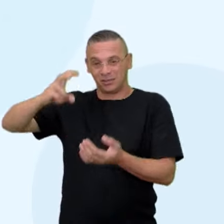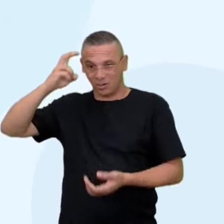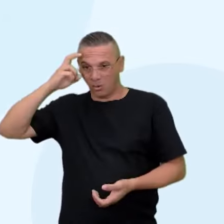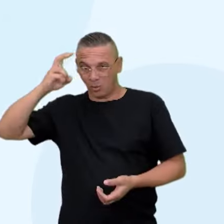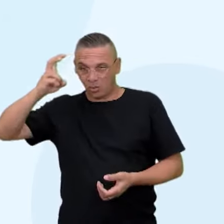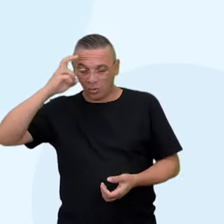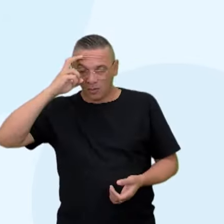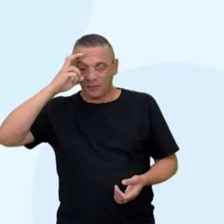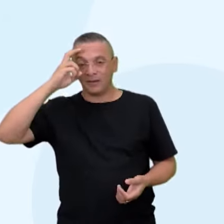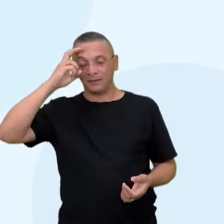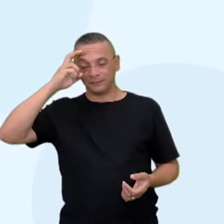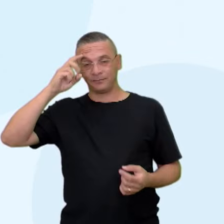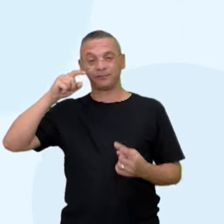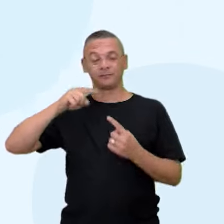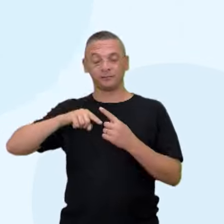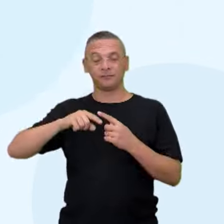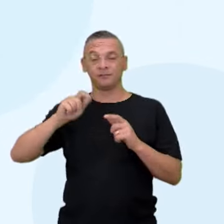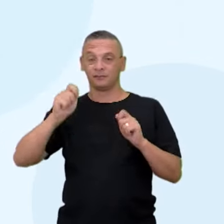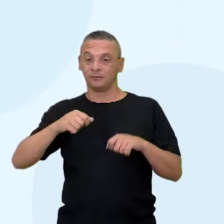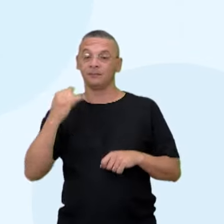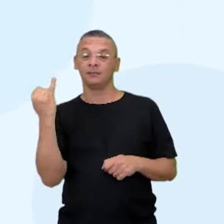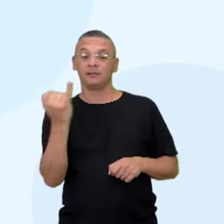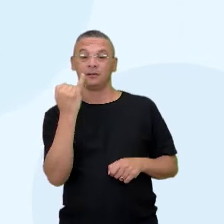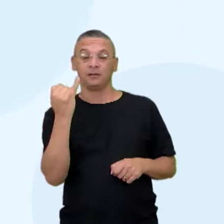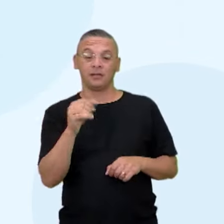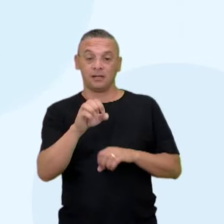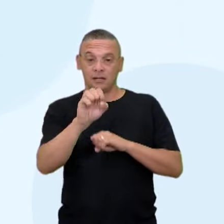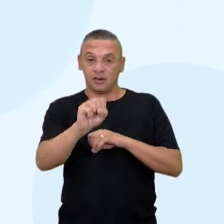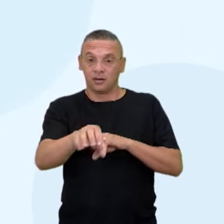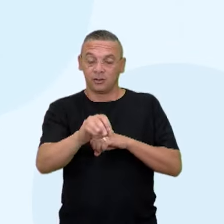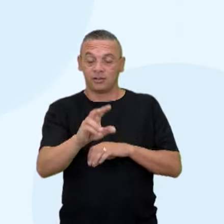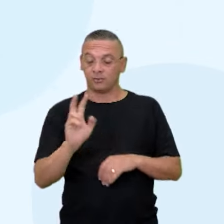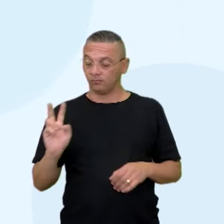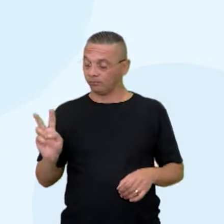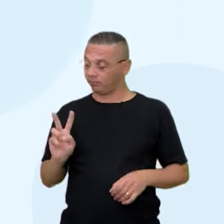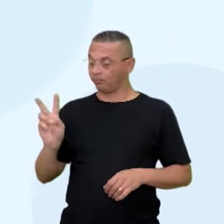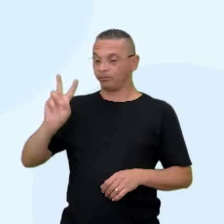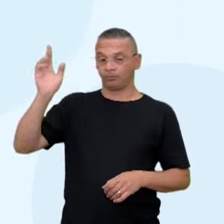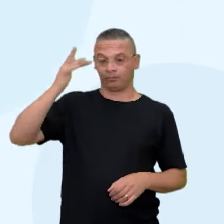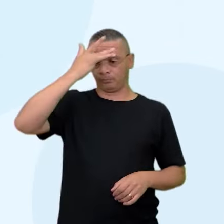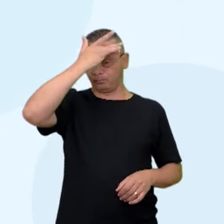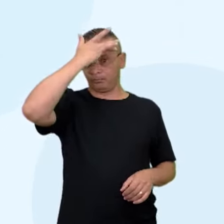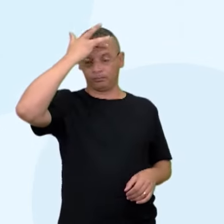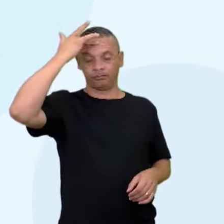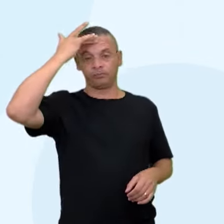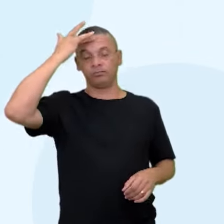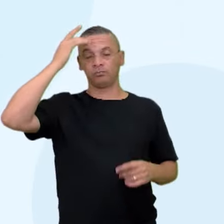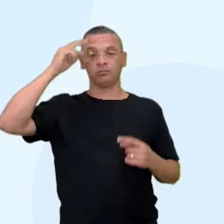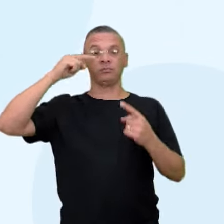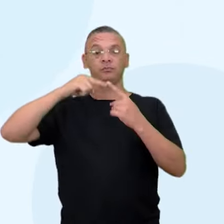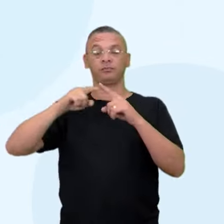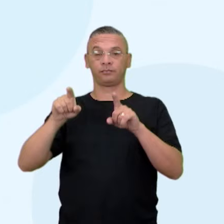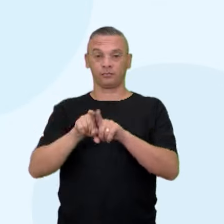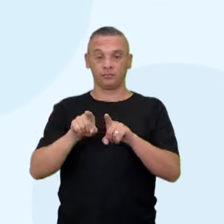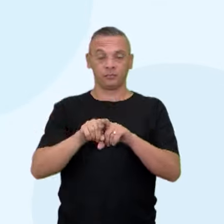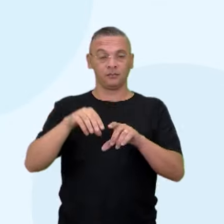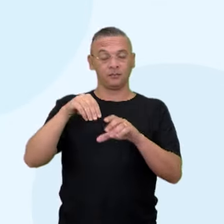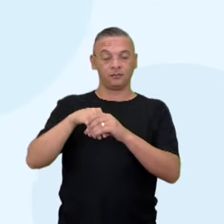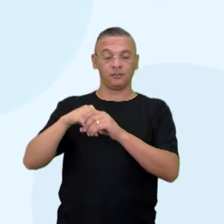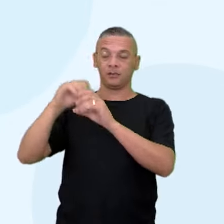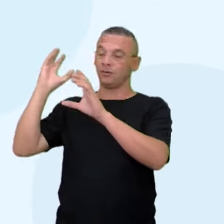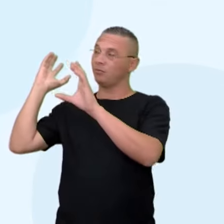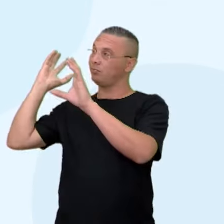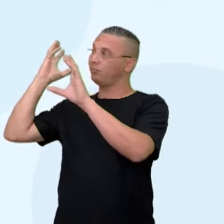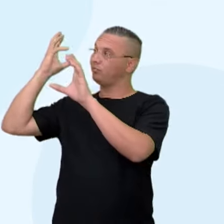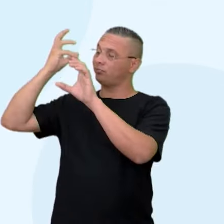multiculturalismo, que está ligado à diversidade cultural, educação para a valorização do multiculturalismo nas matrizes históricas e